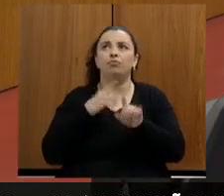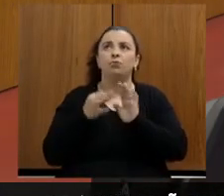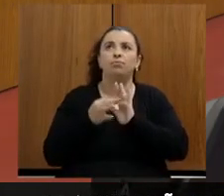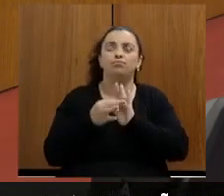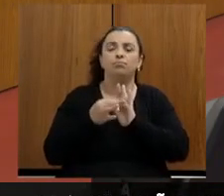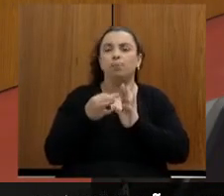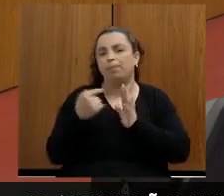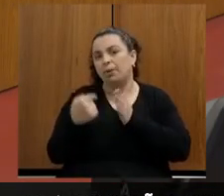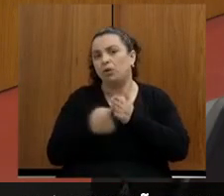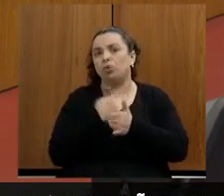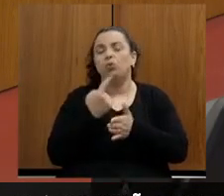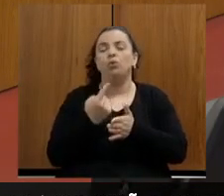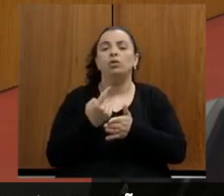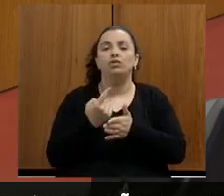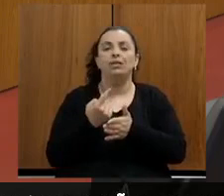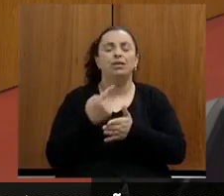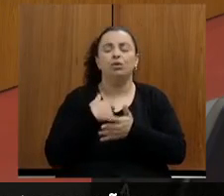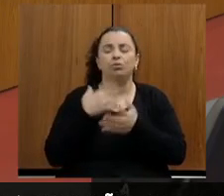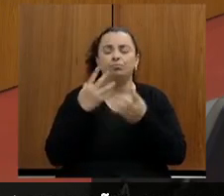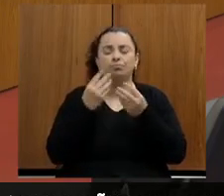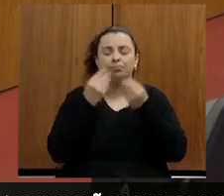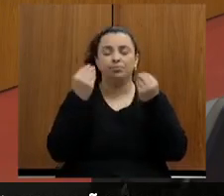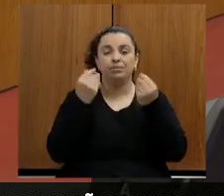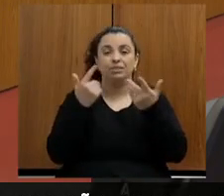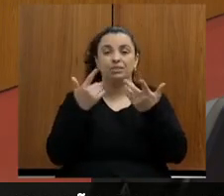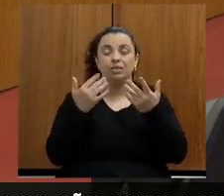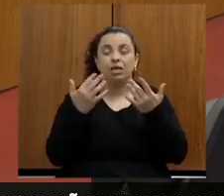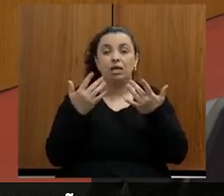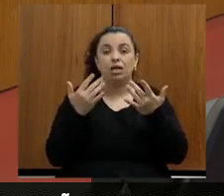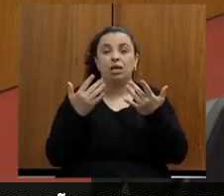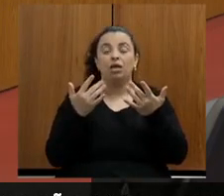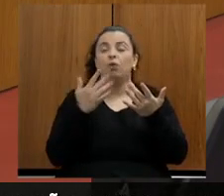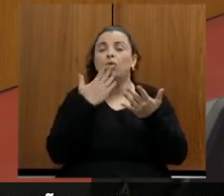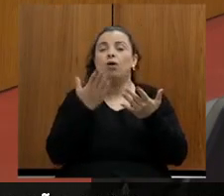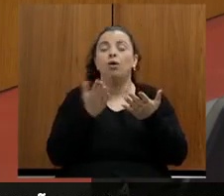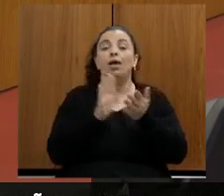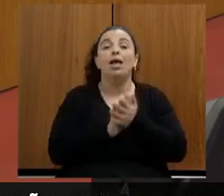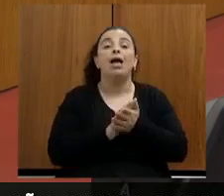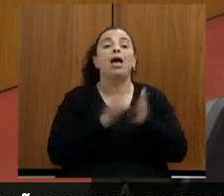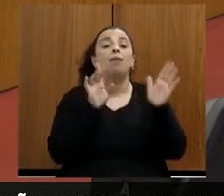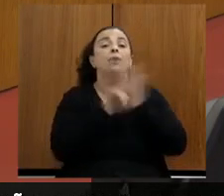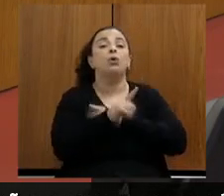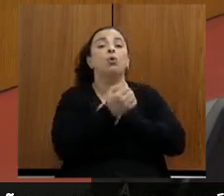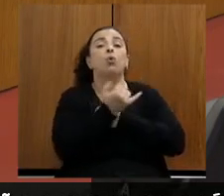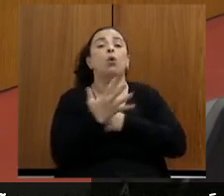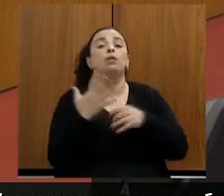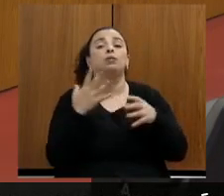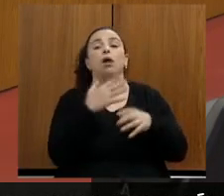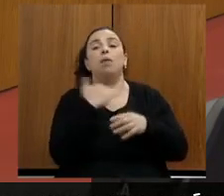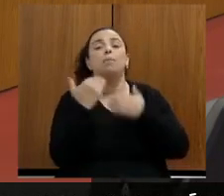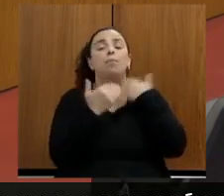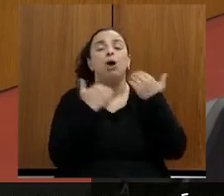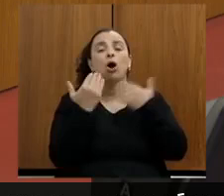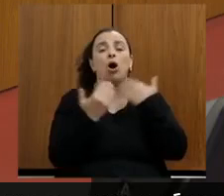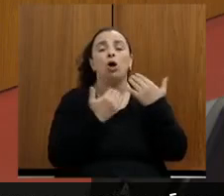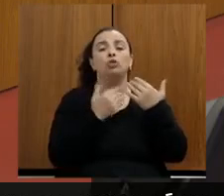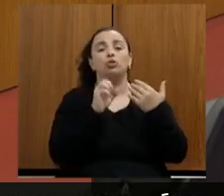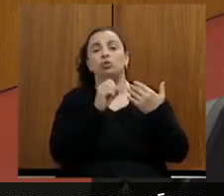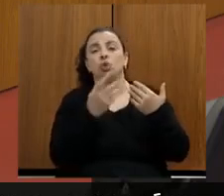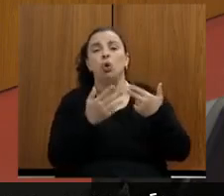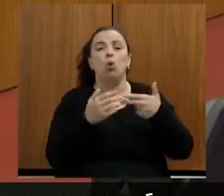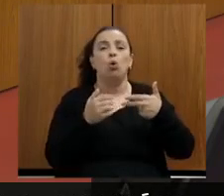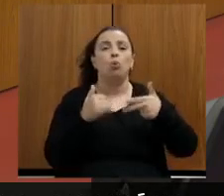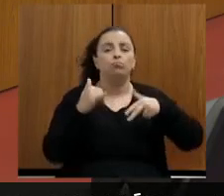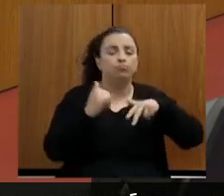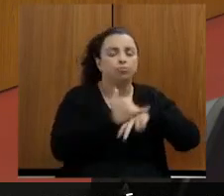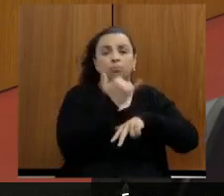quinta quinta pergunta e eu acabei me distraindo nela se eu for igual relação ao número de mortos e feridos em serviço ou